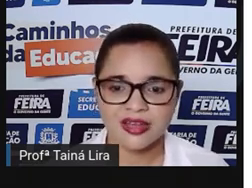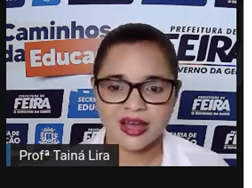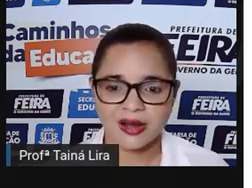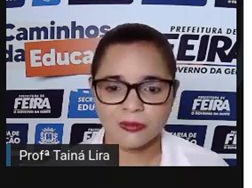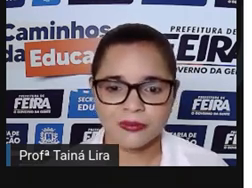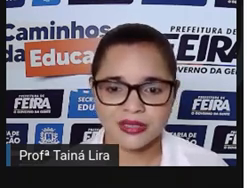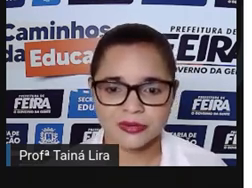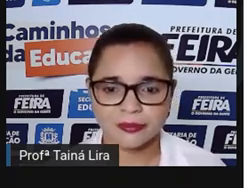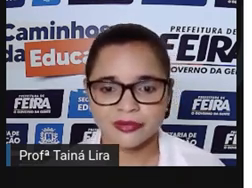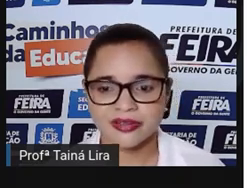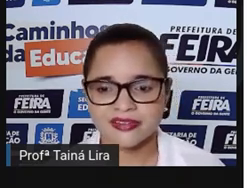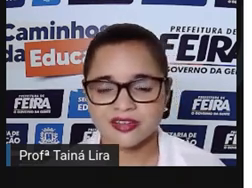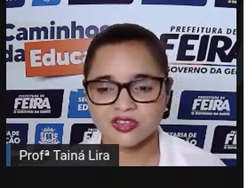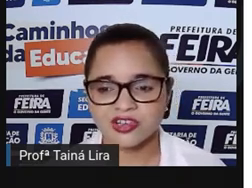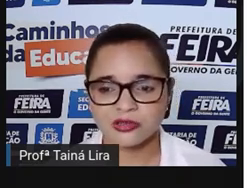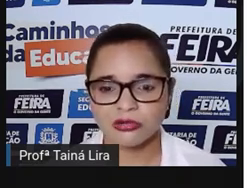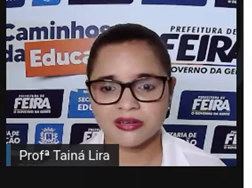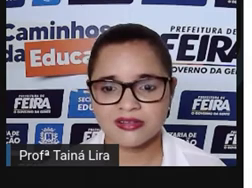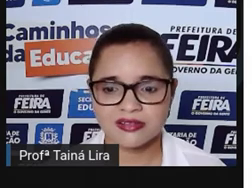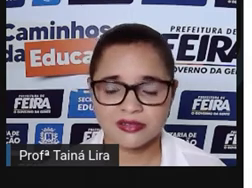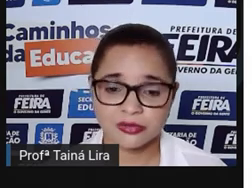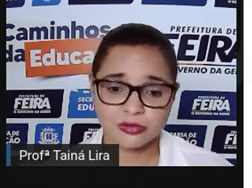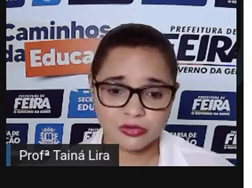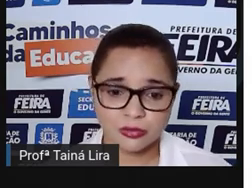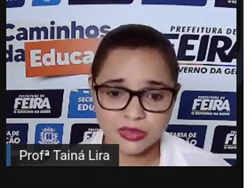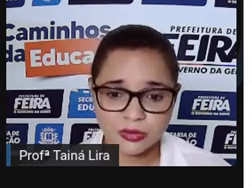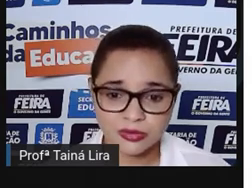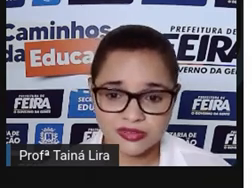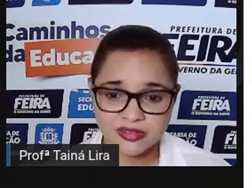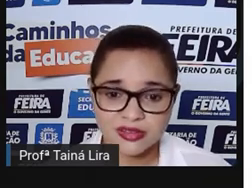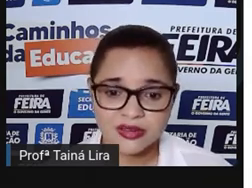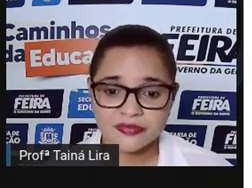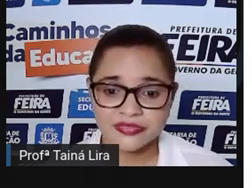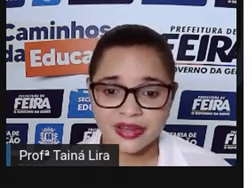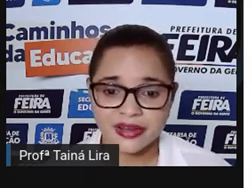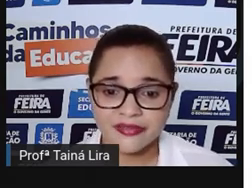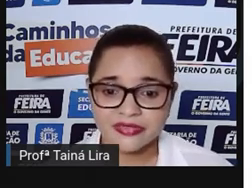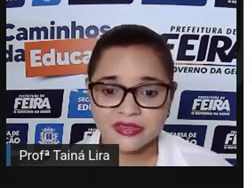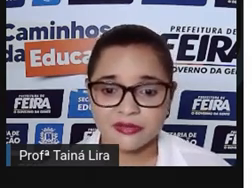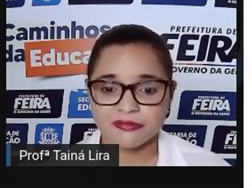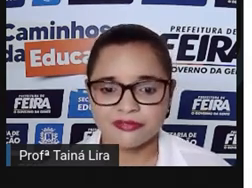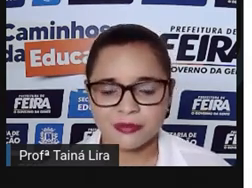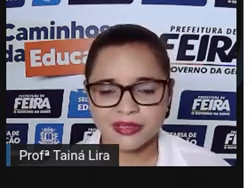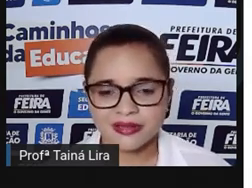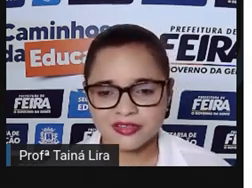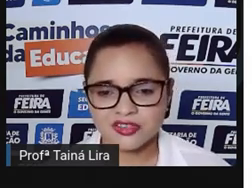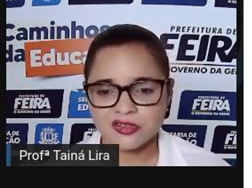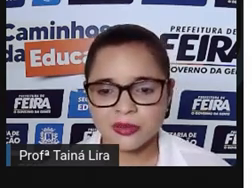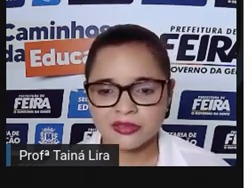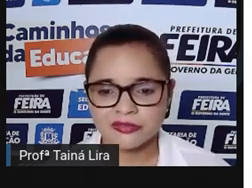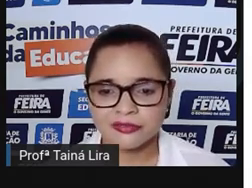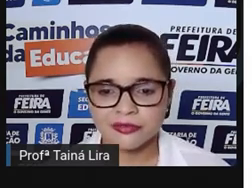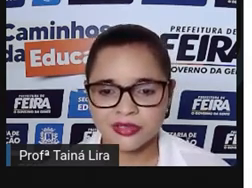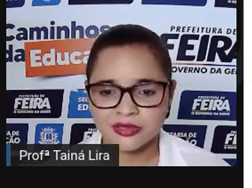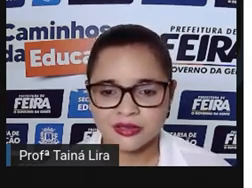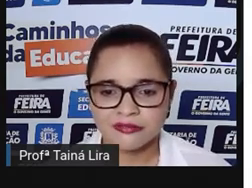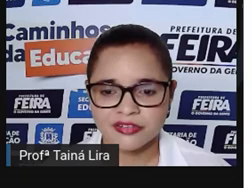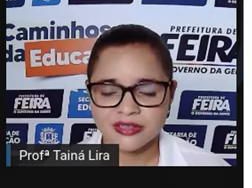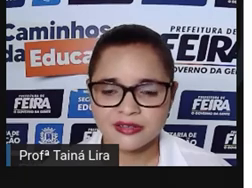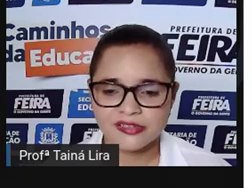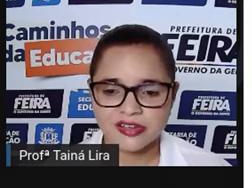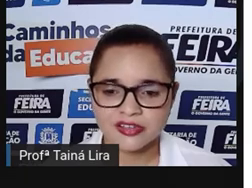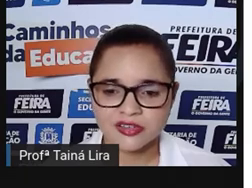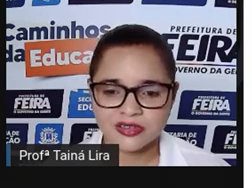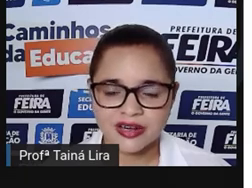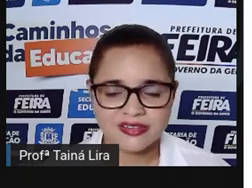smartphones aumentam por desejo de atualização dos consumidores, tá? Então, fabricantes de smartphone